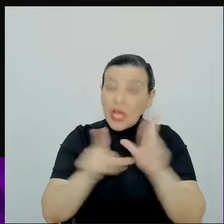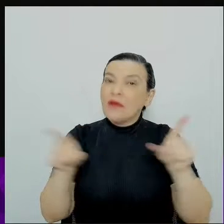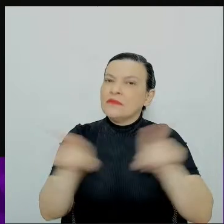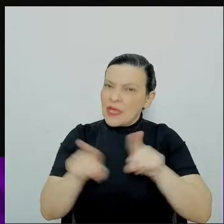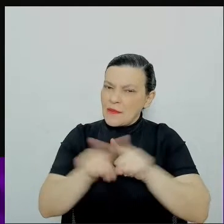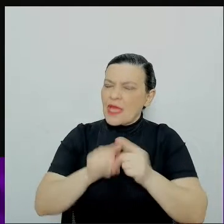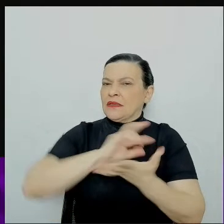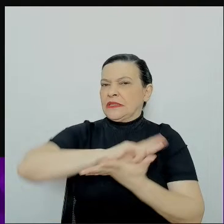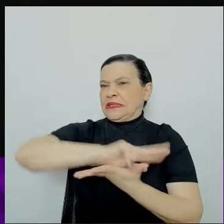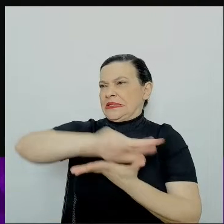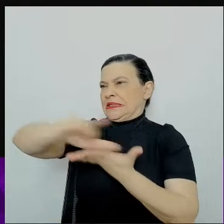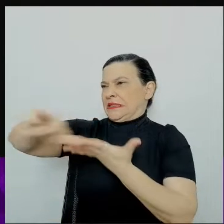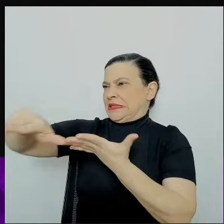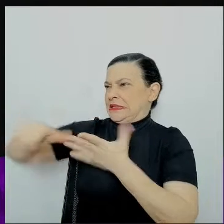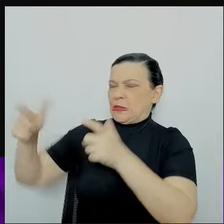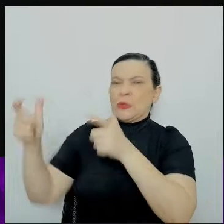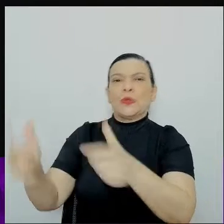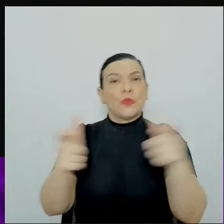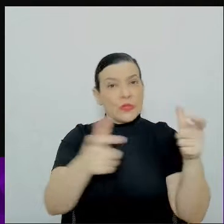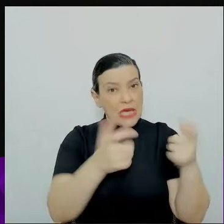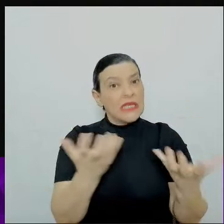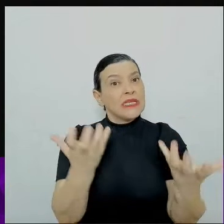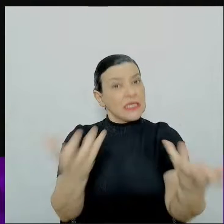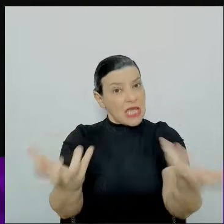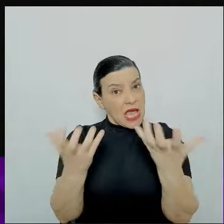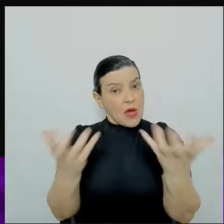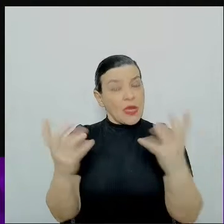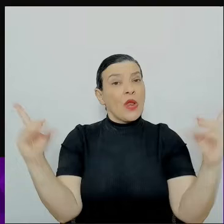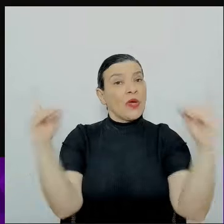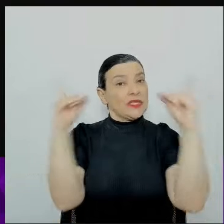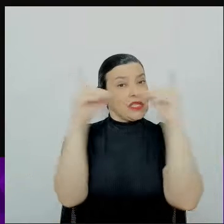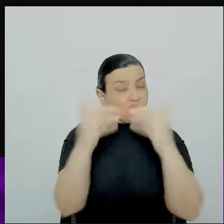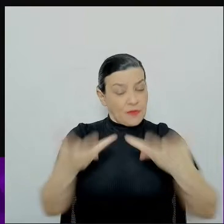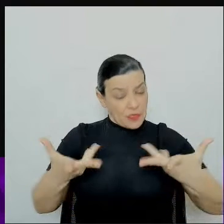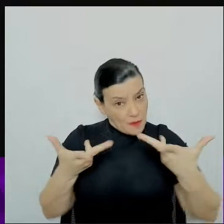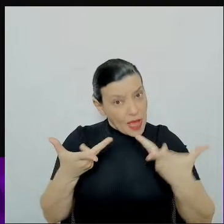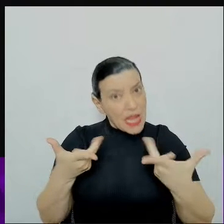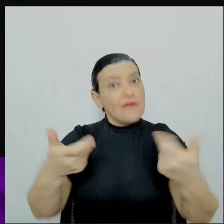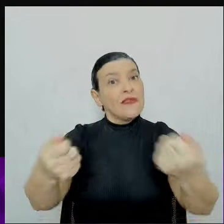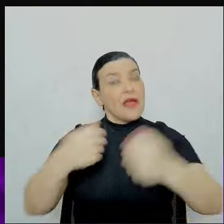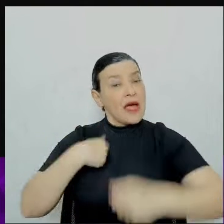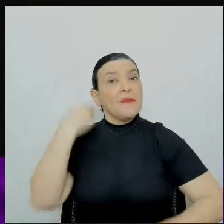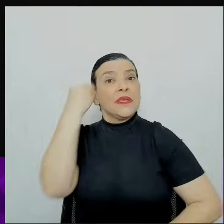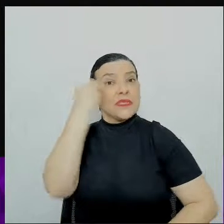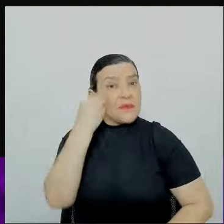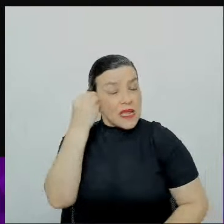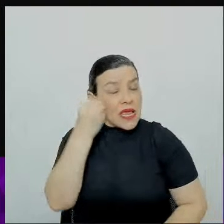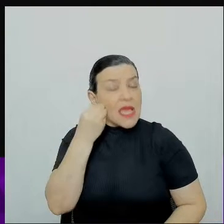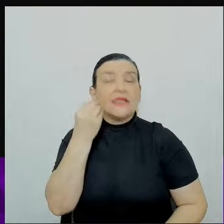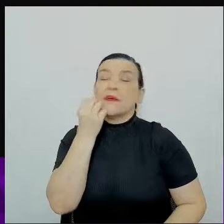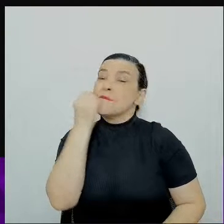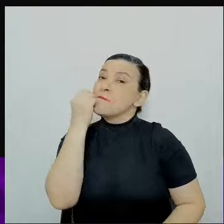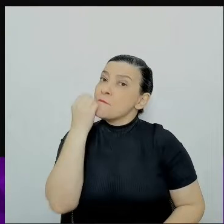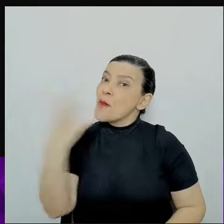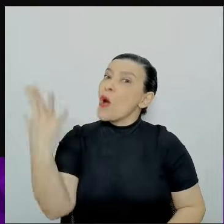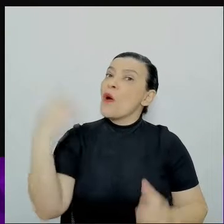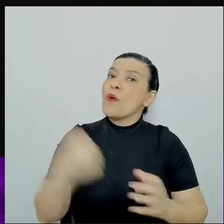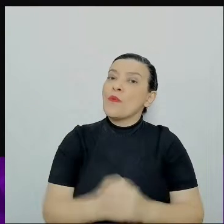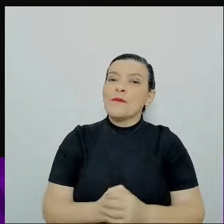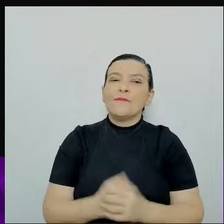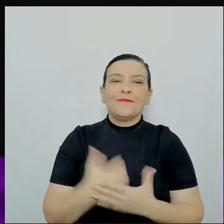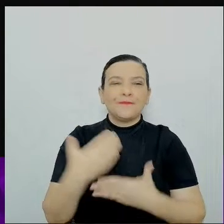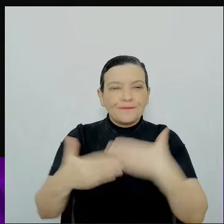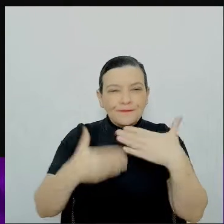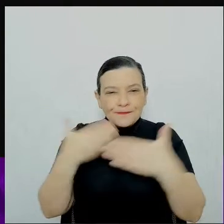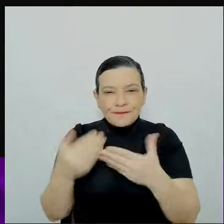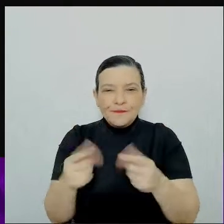quando eu olho para outros setores, eu vou querer que a minha experiência seja muito boa em todos. Então, eu vou colocando alguns easter eggs aqui